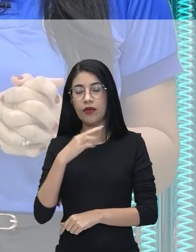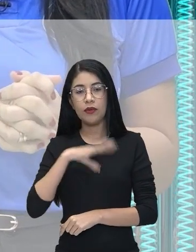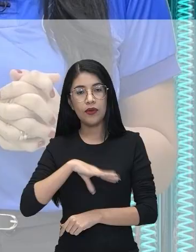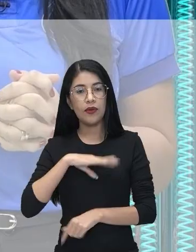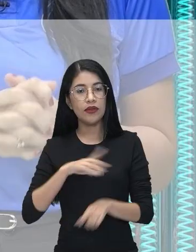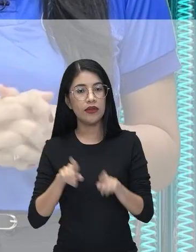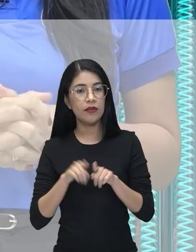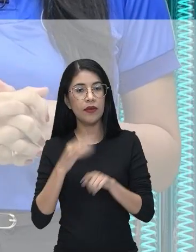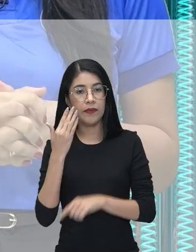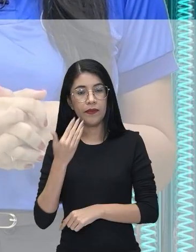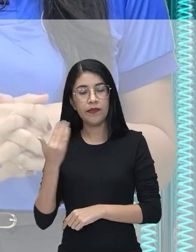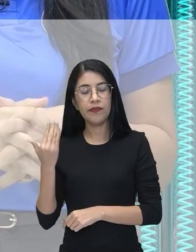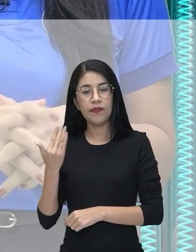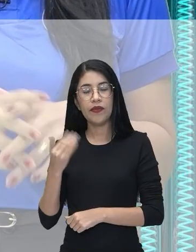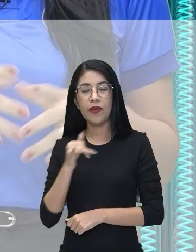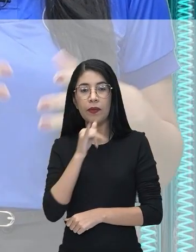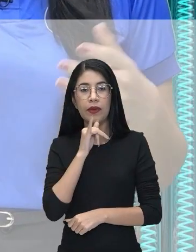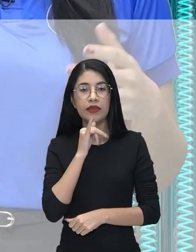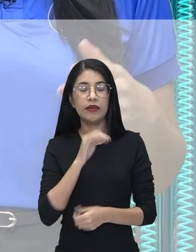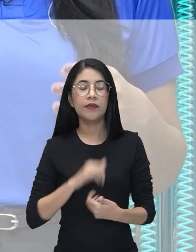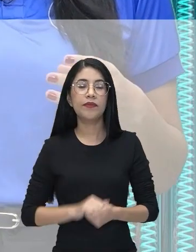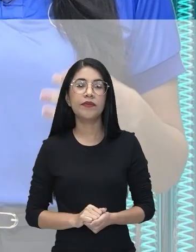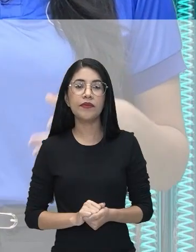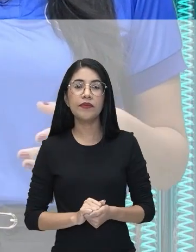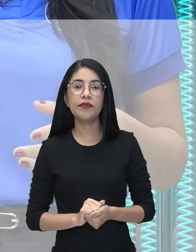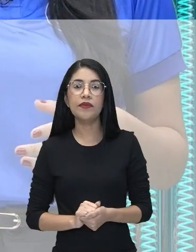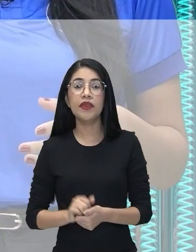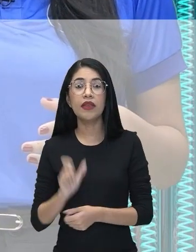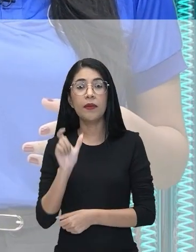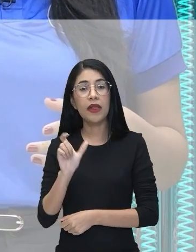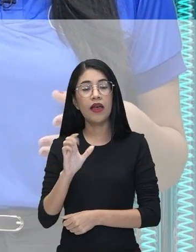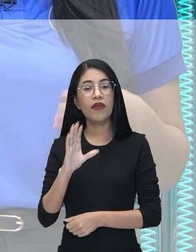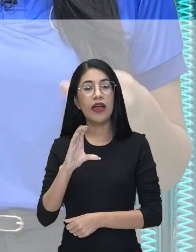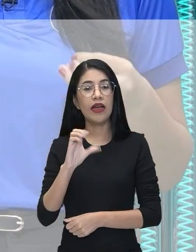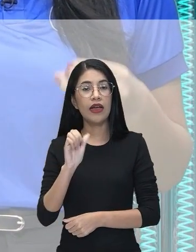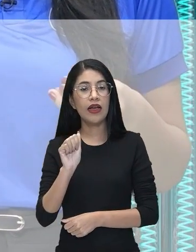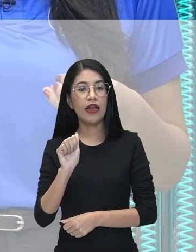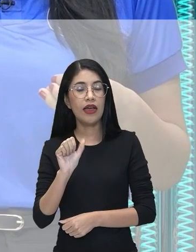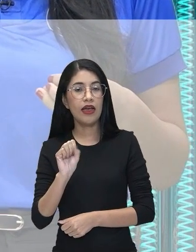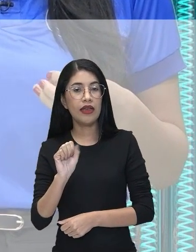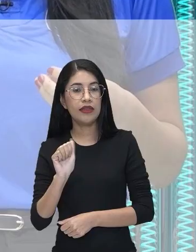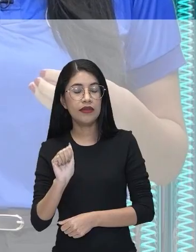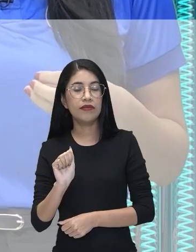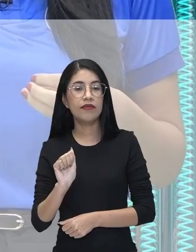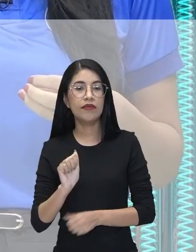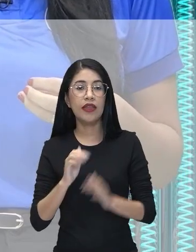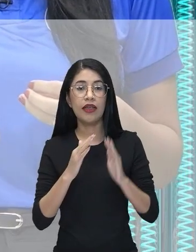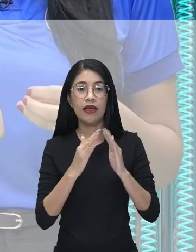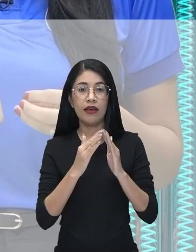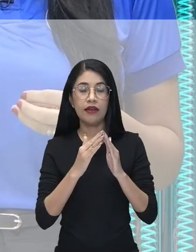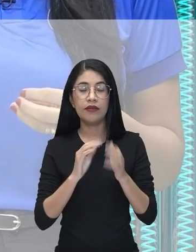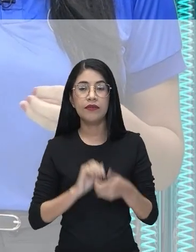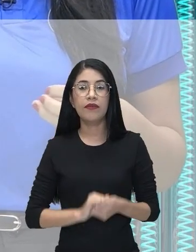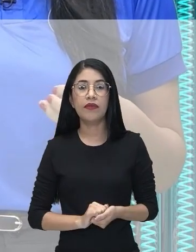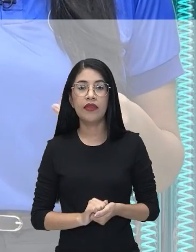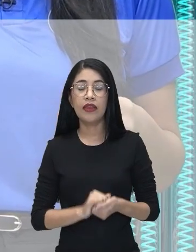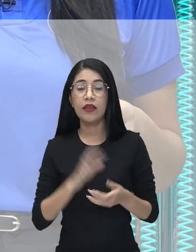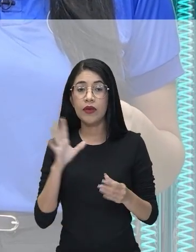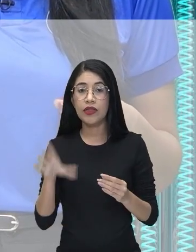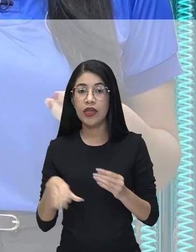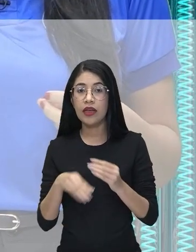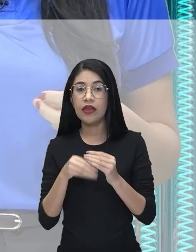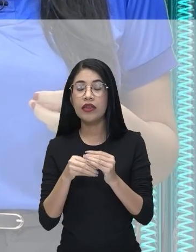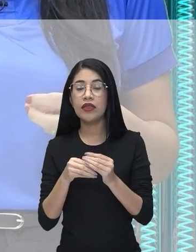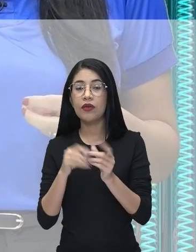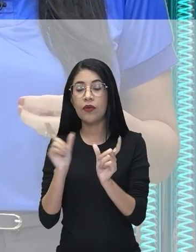dar uma olhada aqui. Então, olha só, nós temos casa, e aí acrescentamos